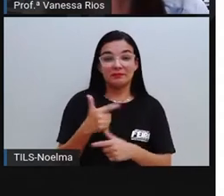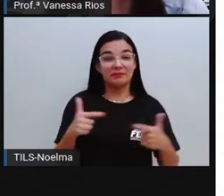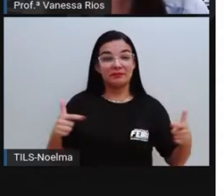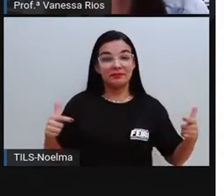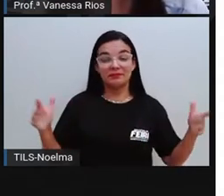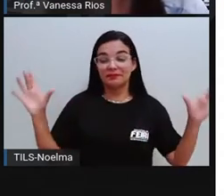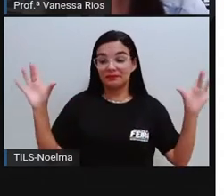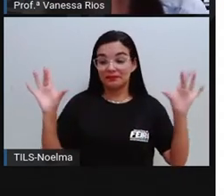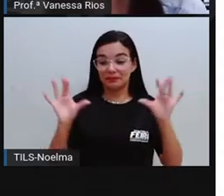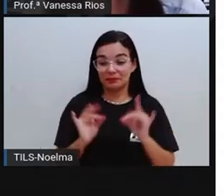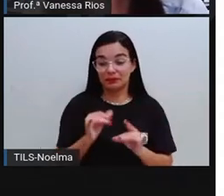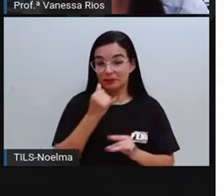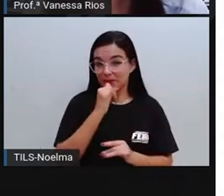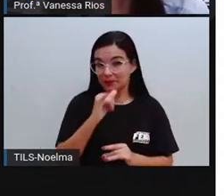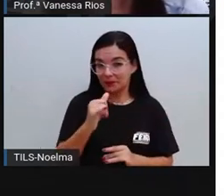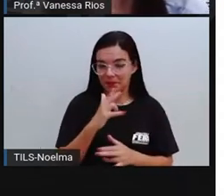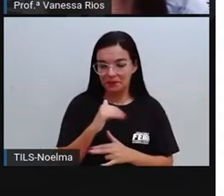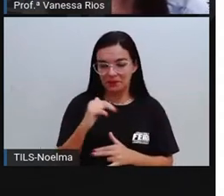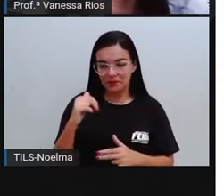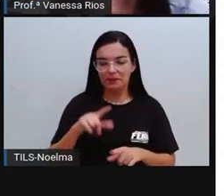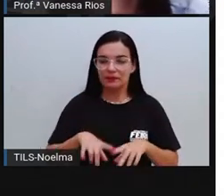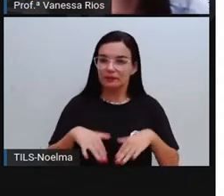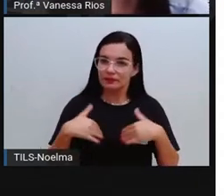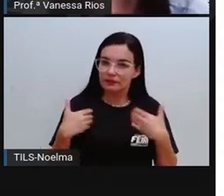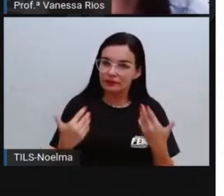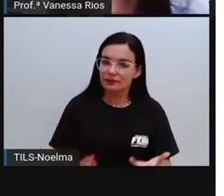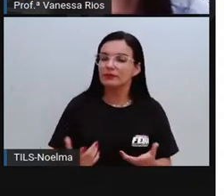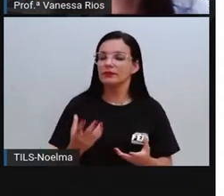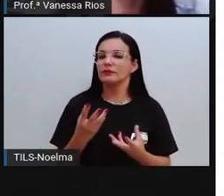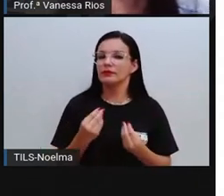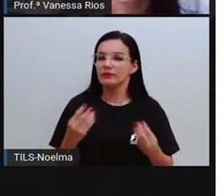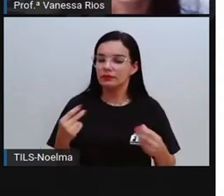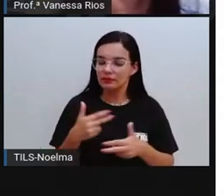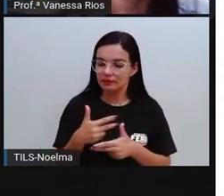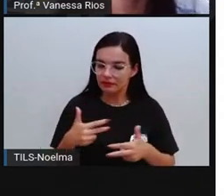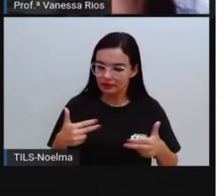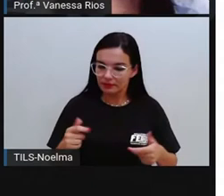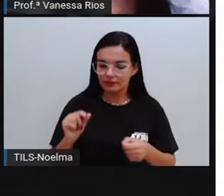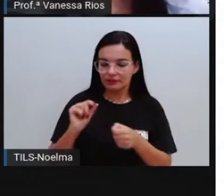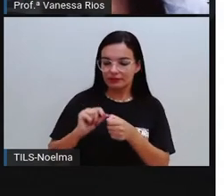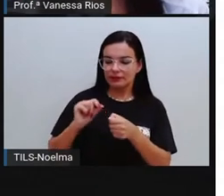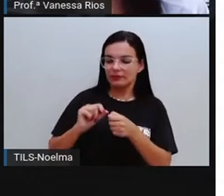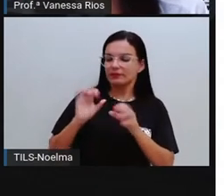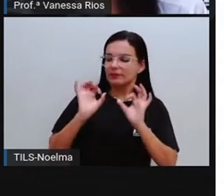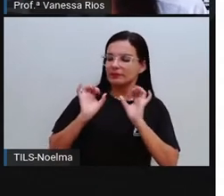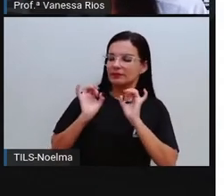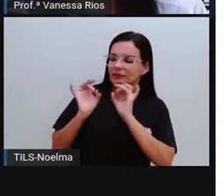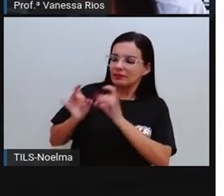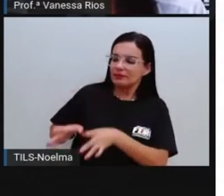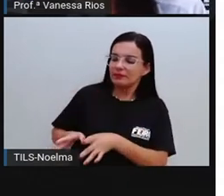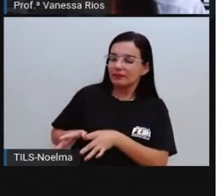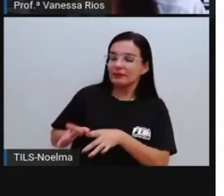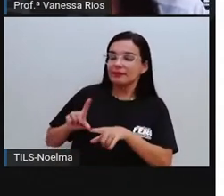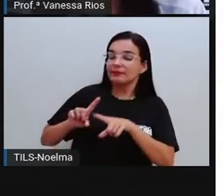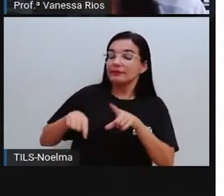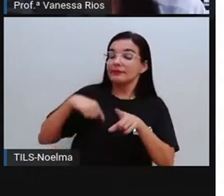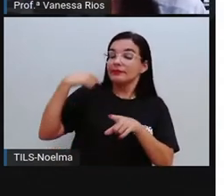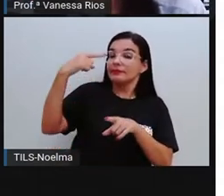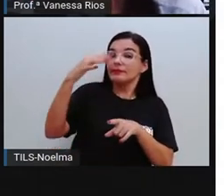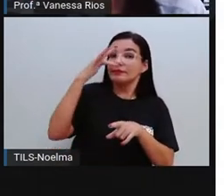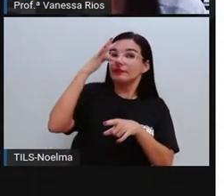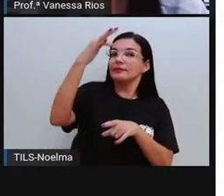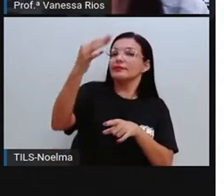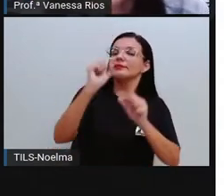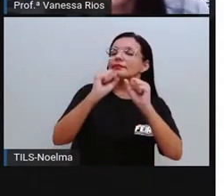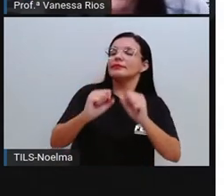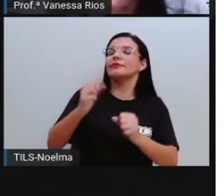ele não para de passar. E aí muita coisa que a gente deixa de fazer e a gente pode depois, futuramente, se arrepender, não